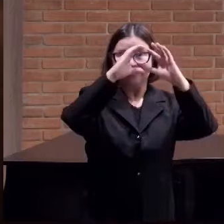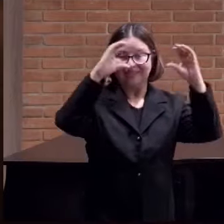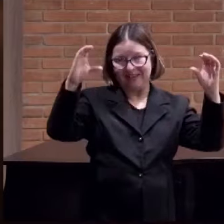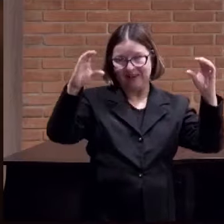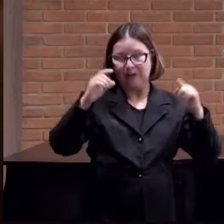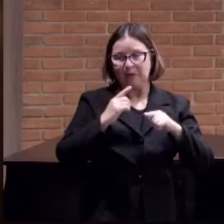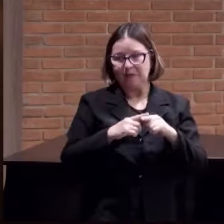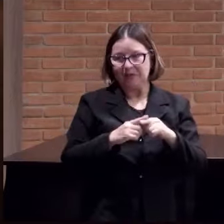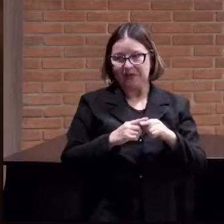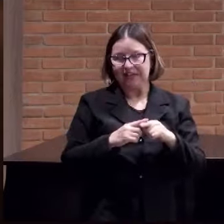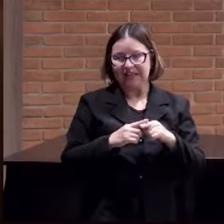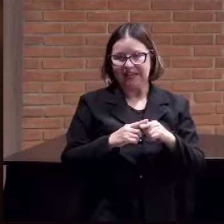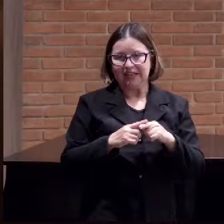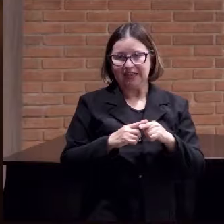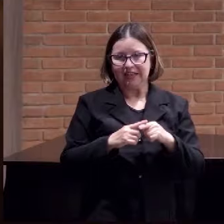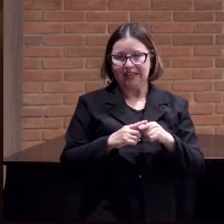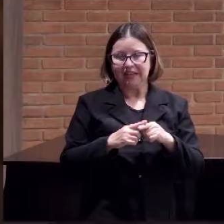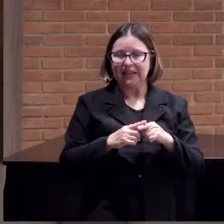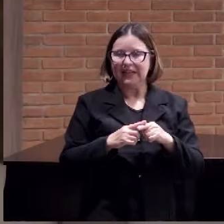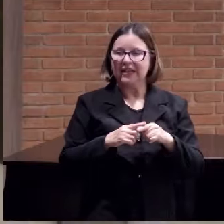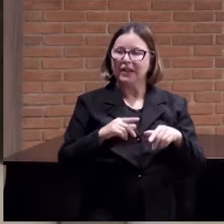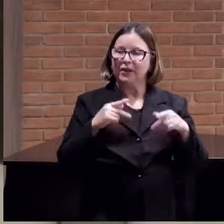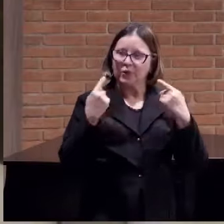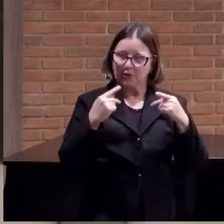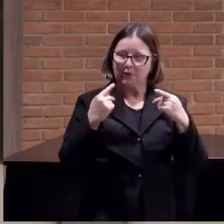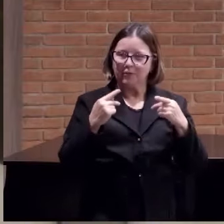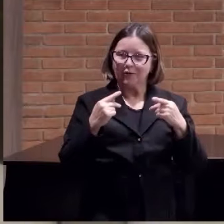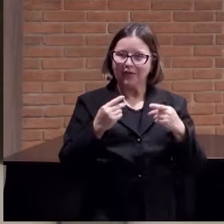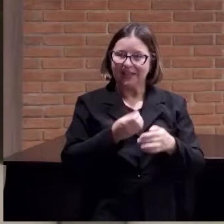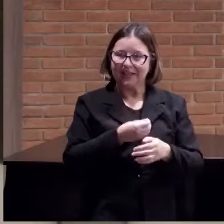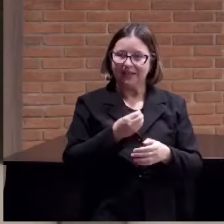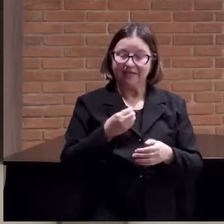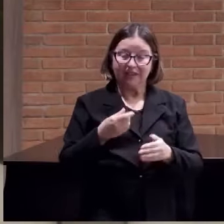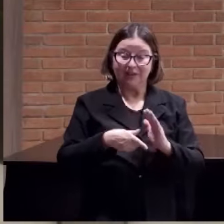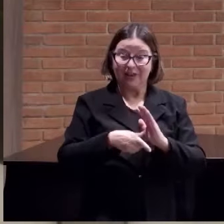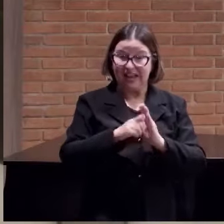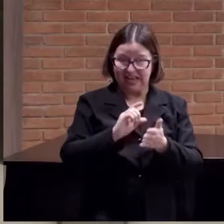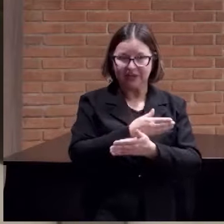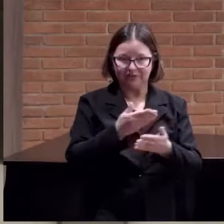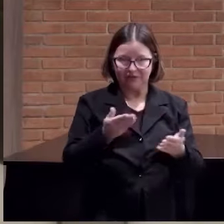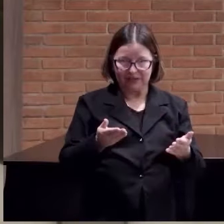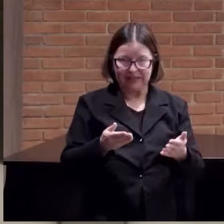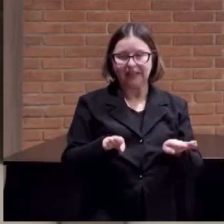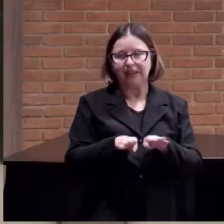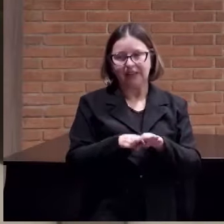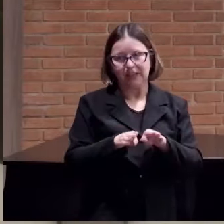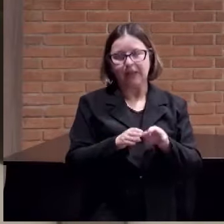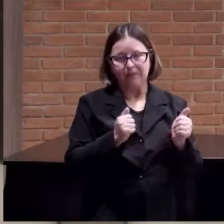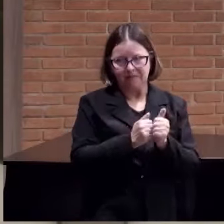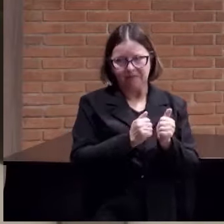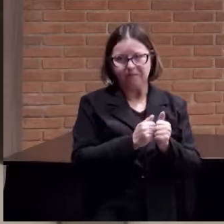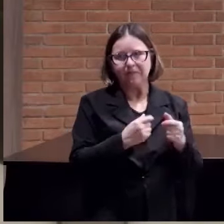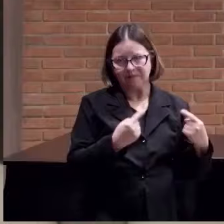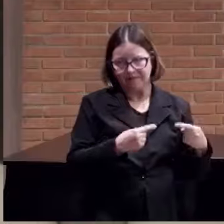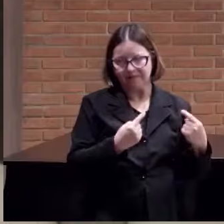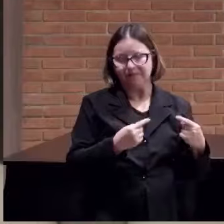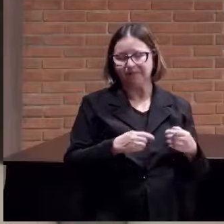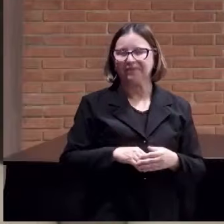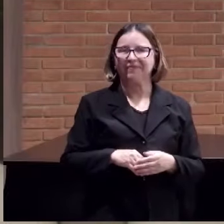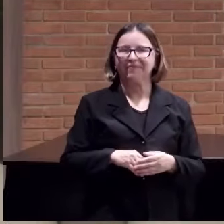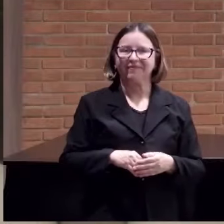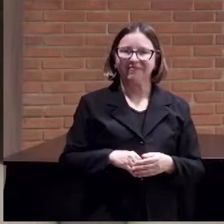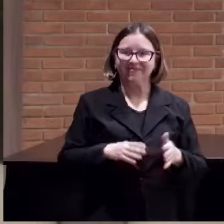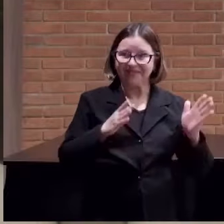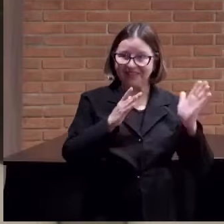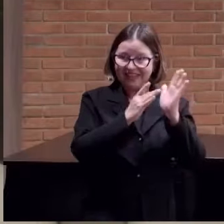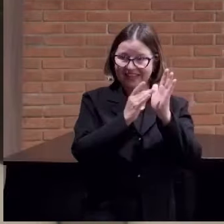viveram antes de vós. Você viu como Jesus termina as bem-aventuranças?